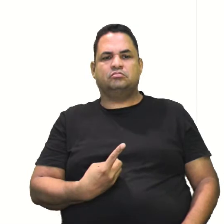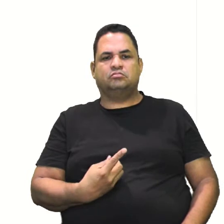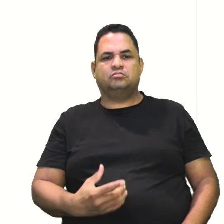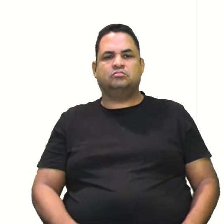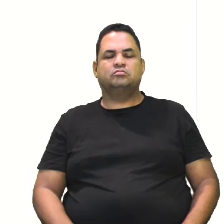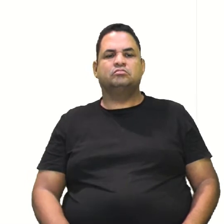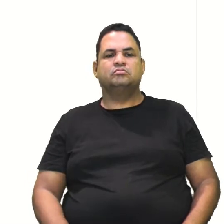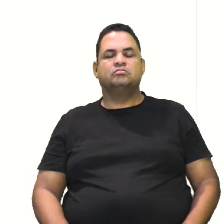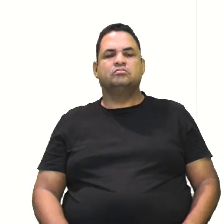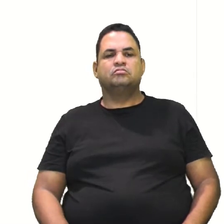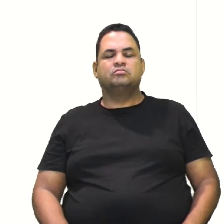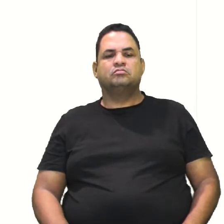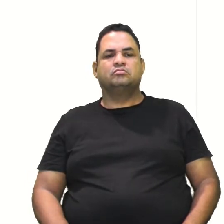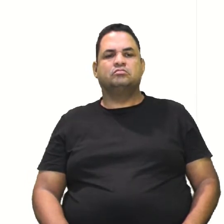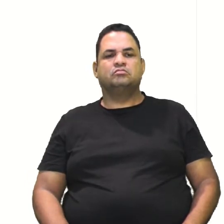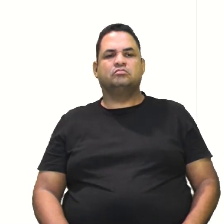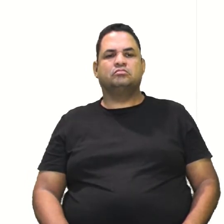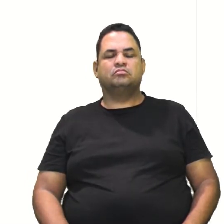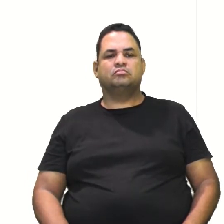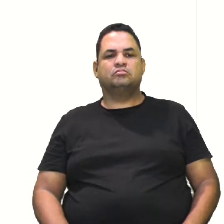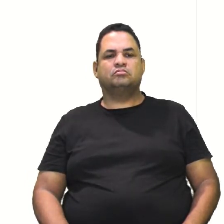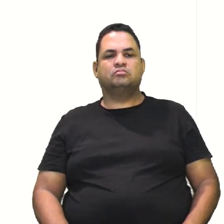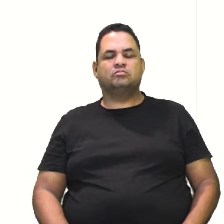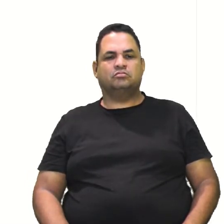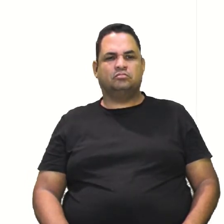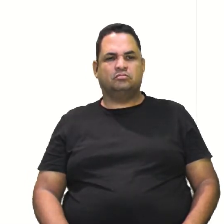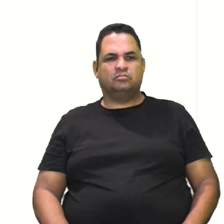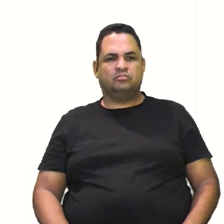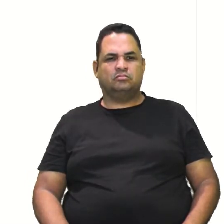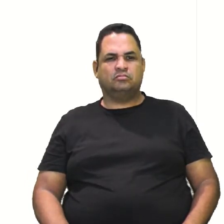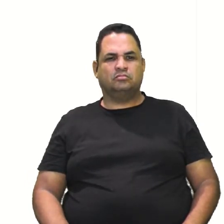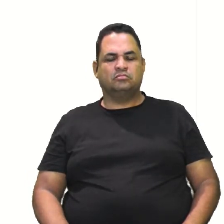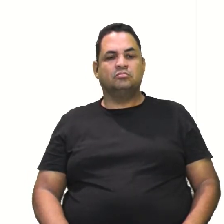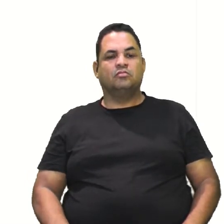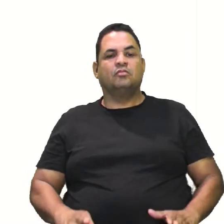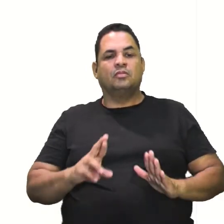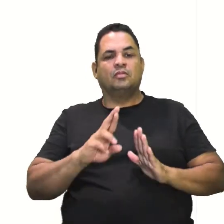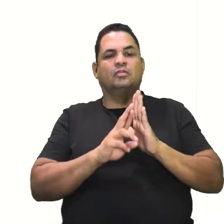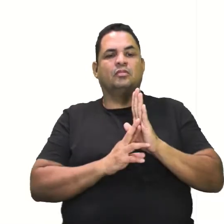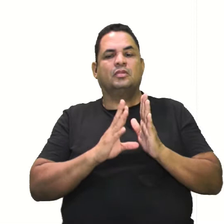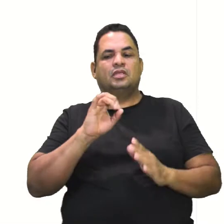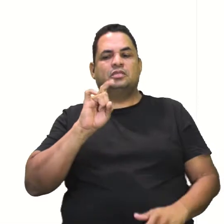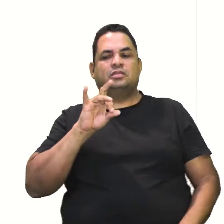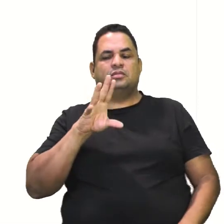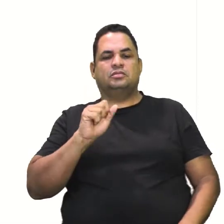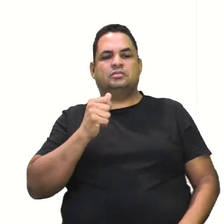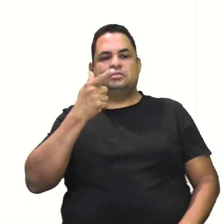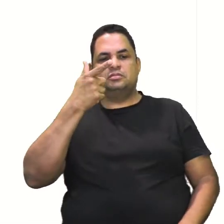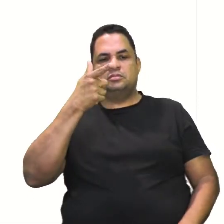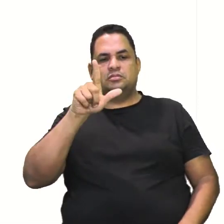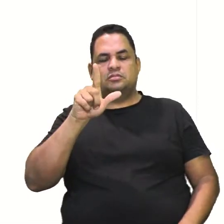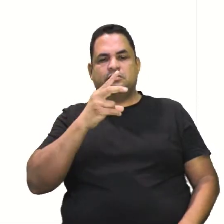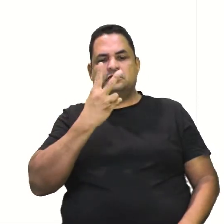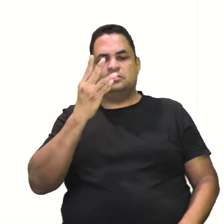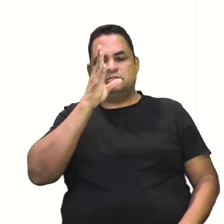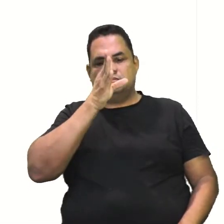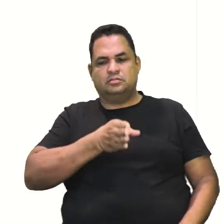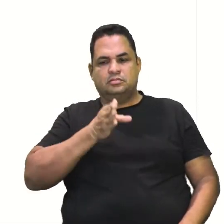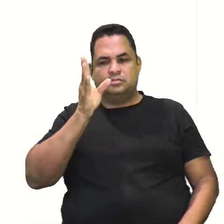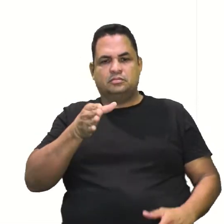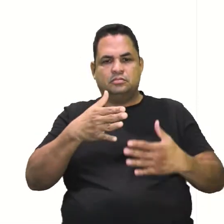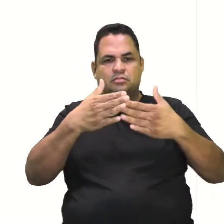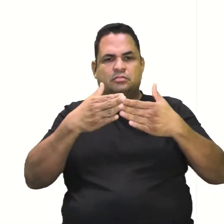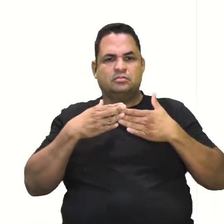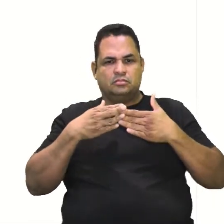1. E na matriz, né, na regra de Sarri, como é que a gente fala? Vai repetir duas colunas,